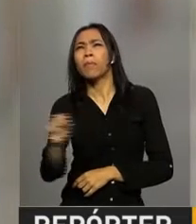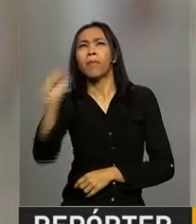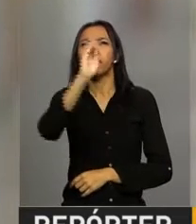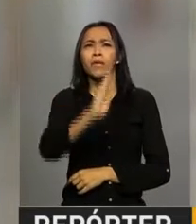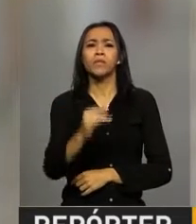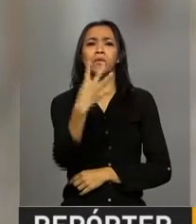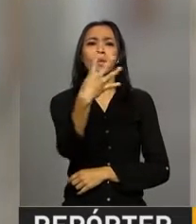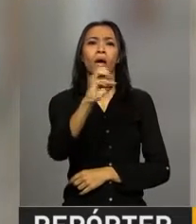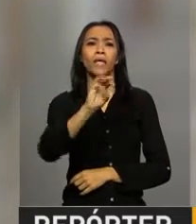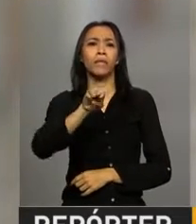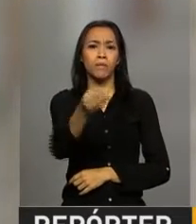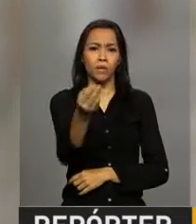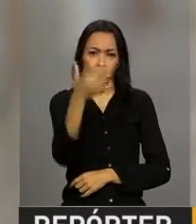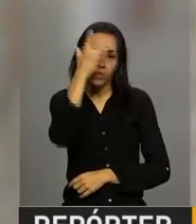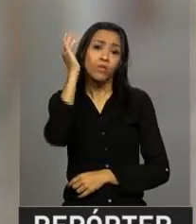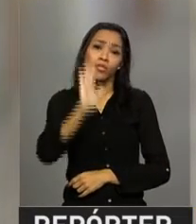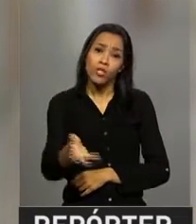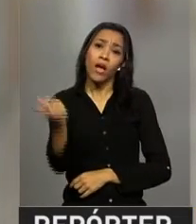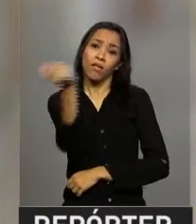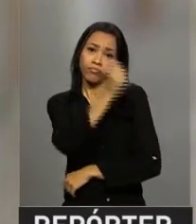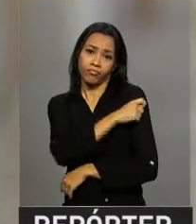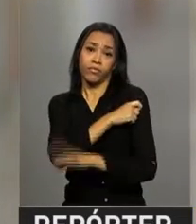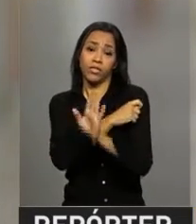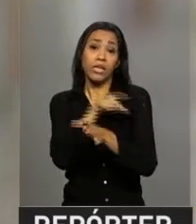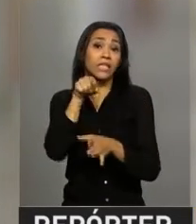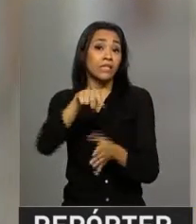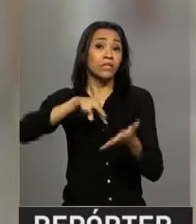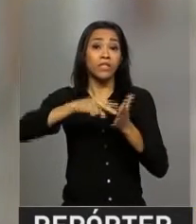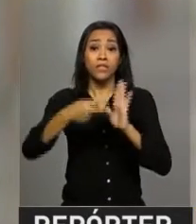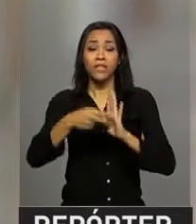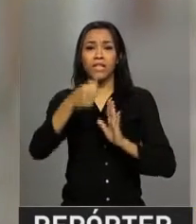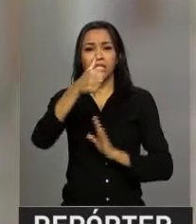foram vacinadas contra a gripe, o que representa